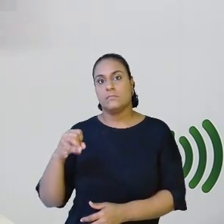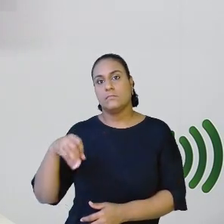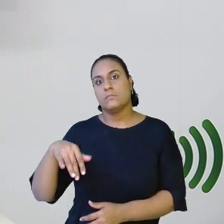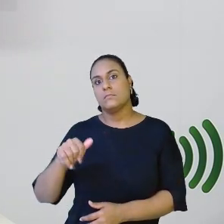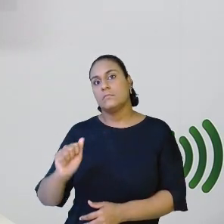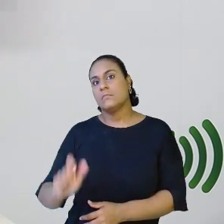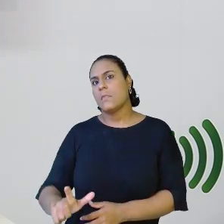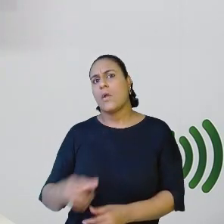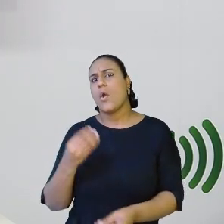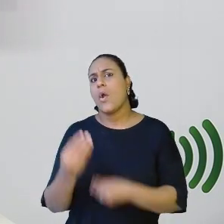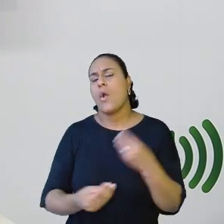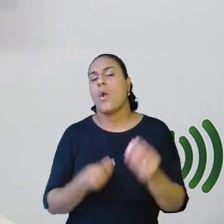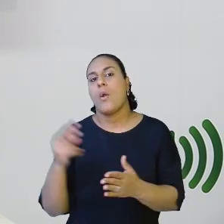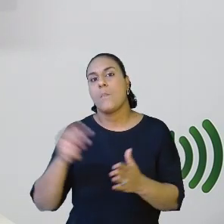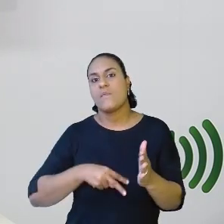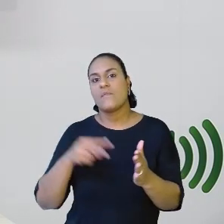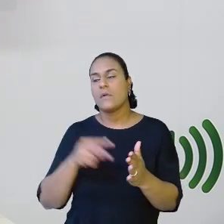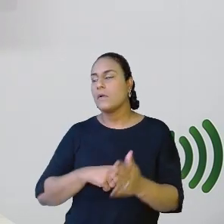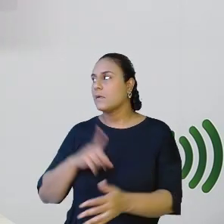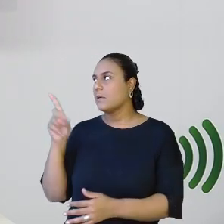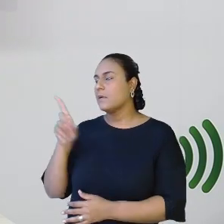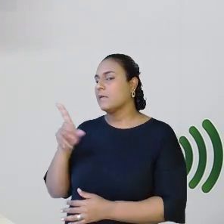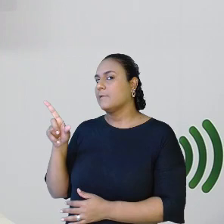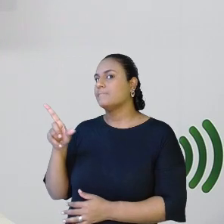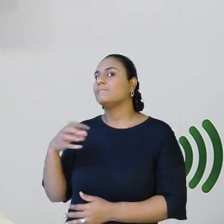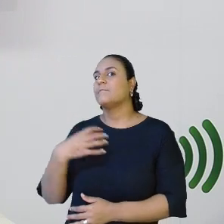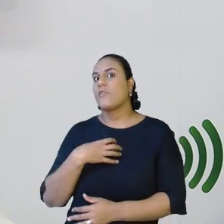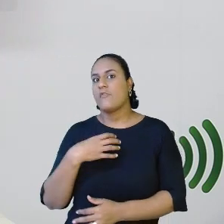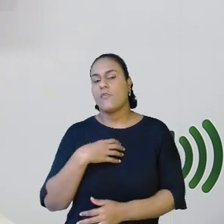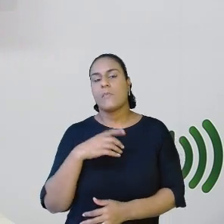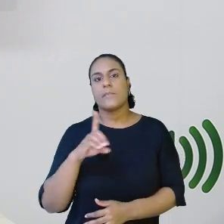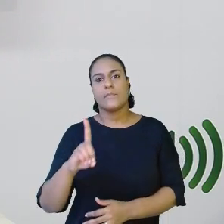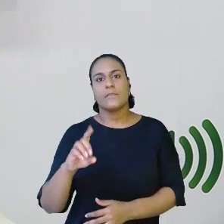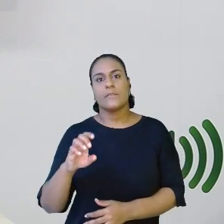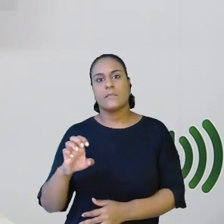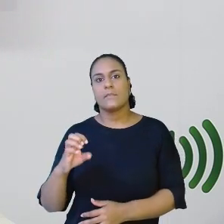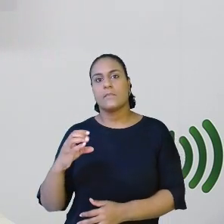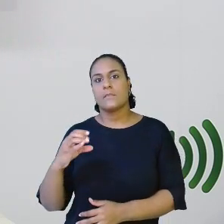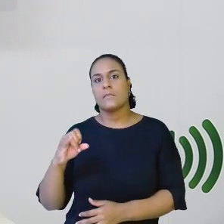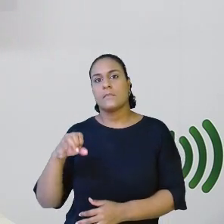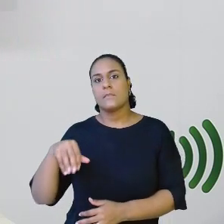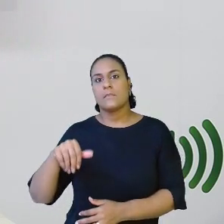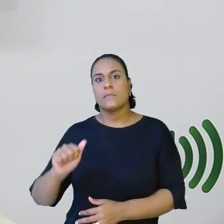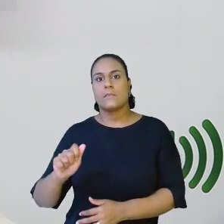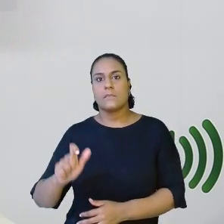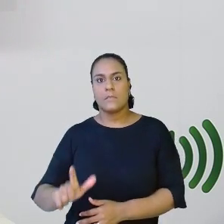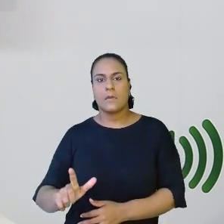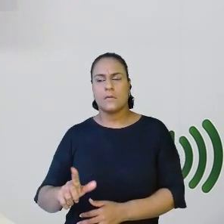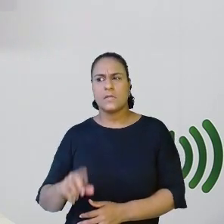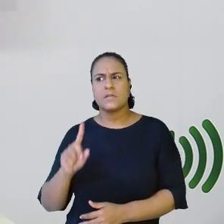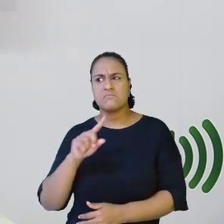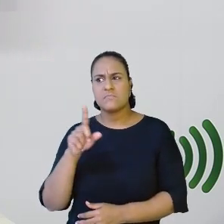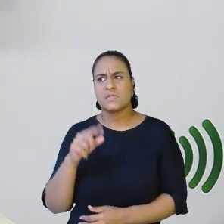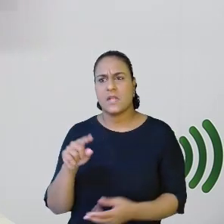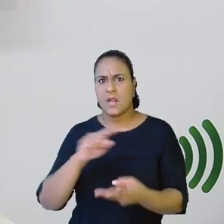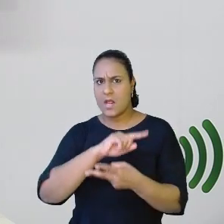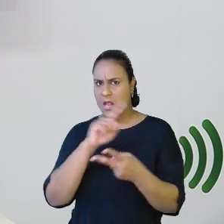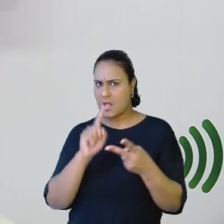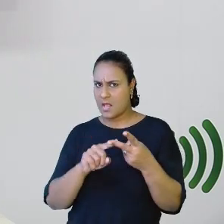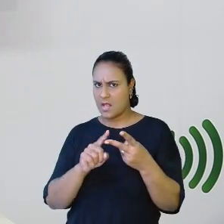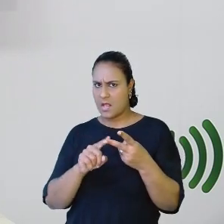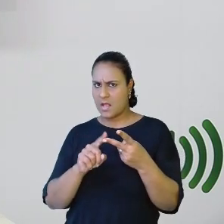Como é que eu vou ler esse numeral aí, gente? De forma decimal. Será que é 4 inteiros e